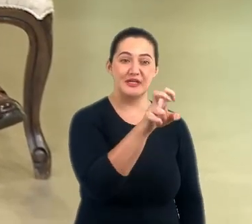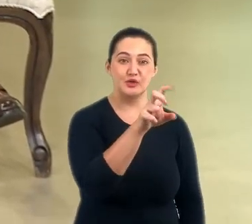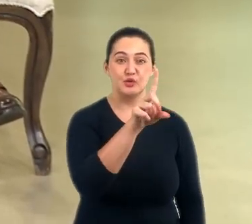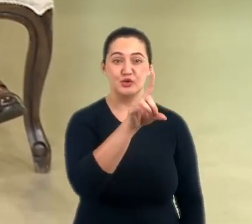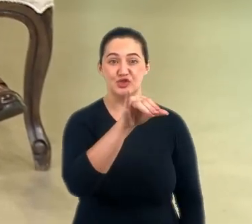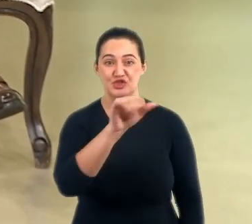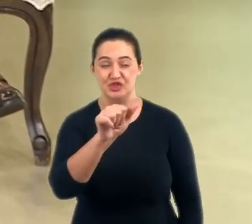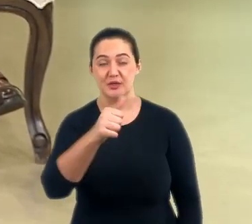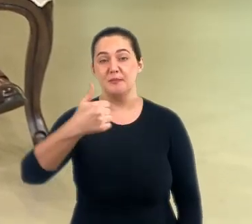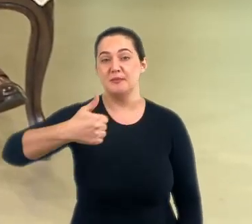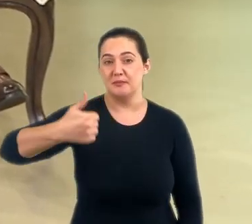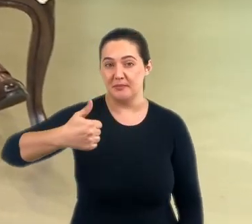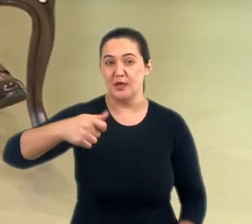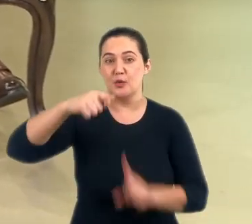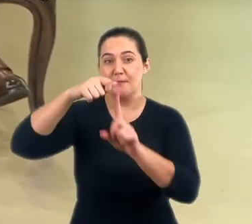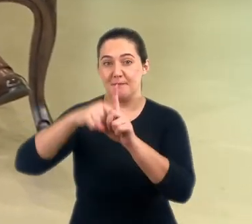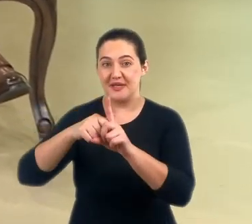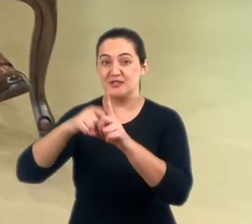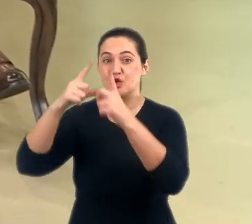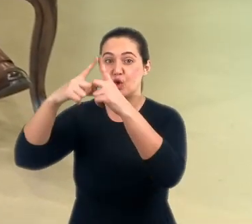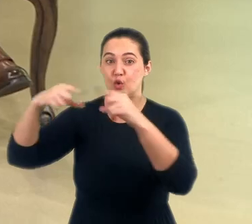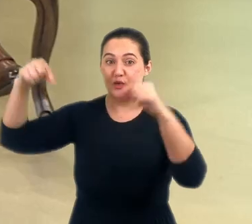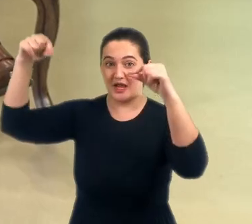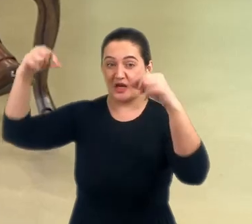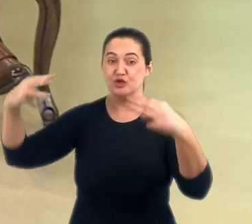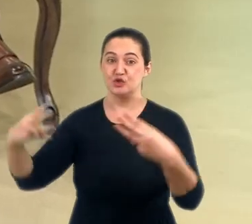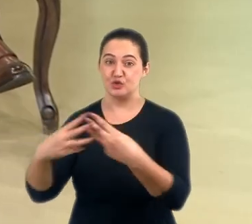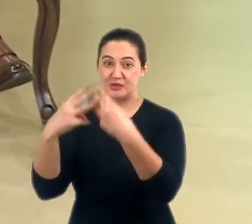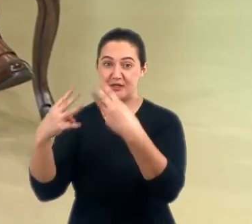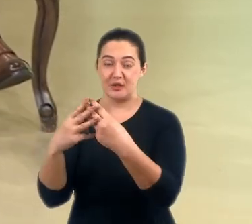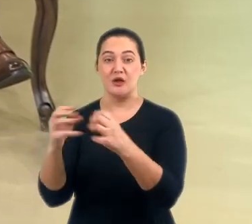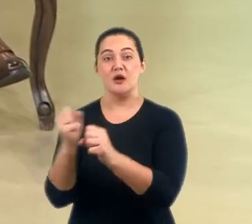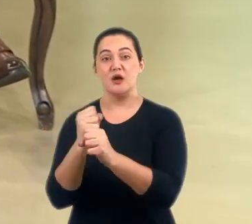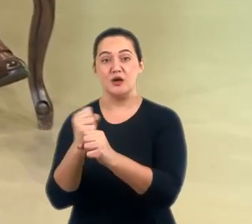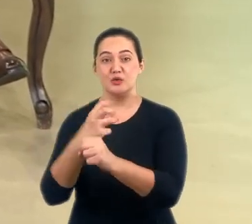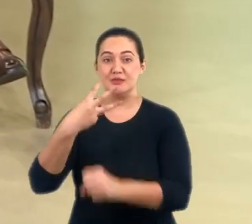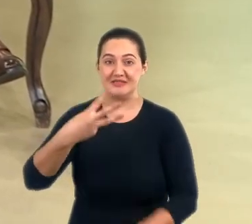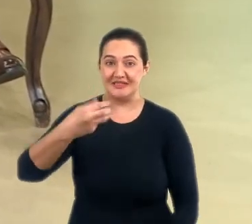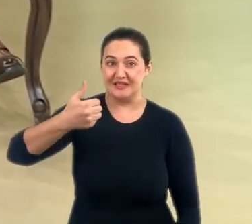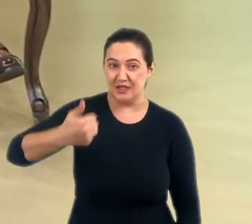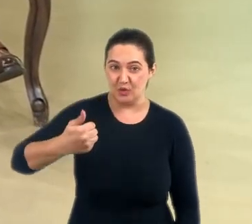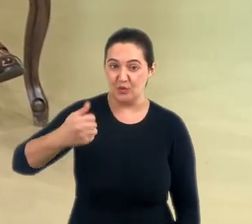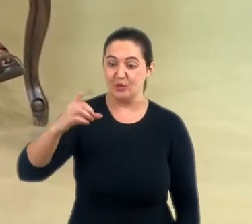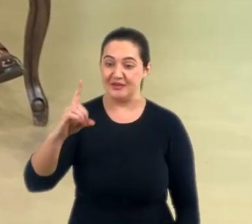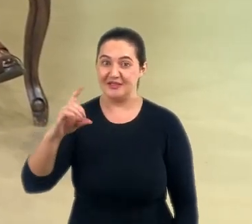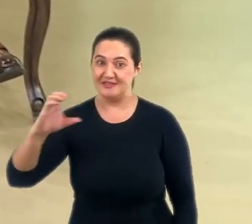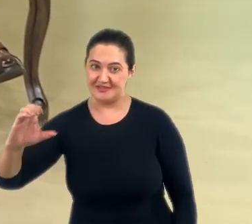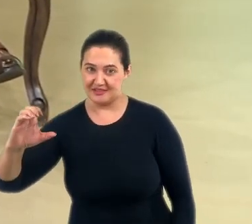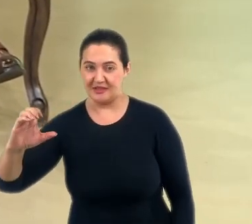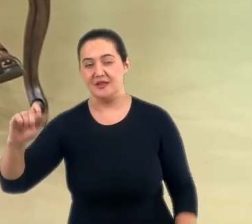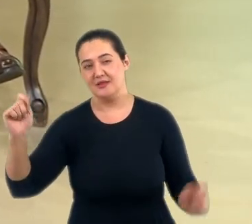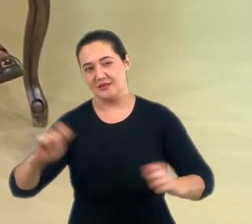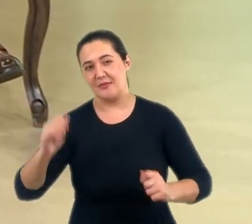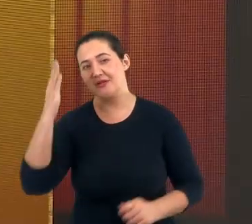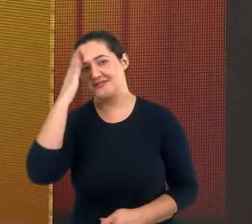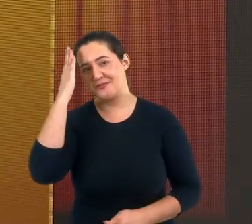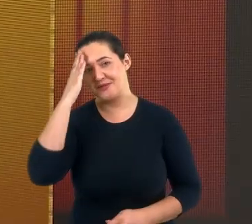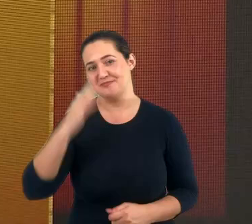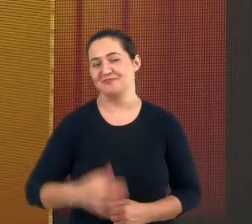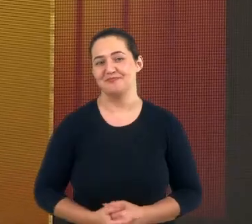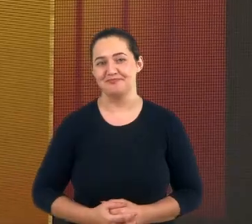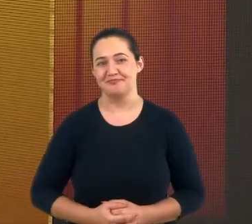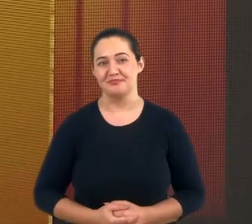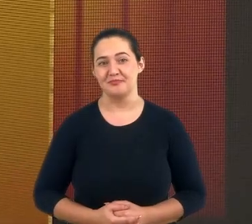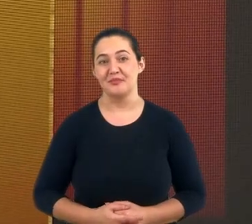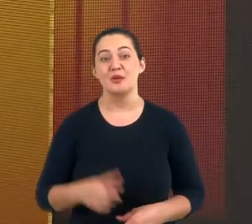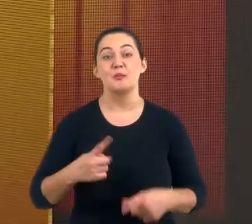do primeiro mês lunar judaico do ano 31 depois de Cristo, então nós podemos ter uma pista. Sabe por